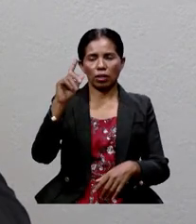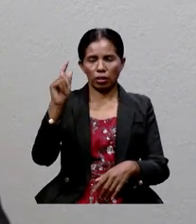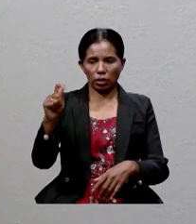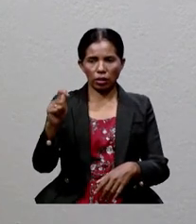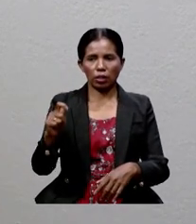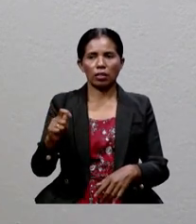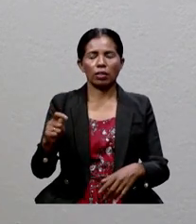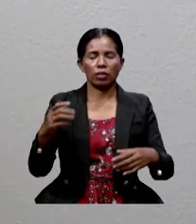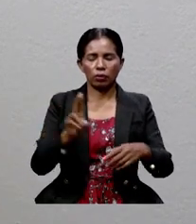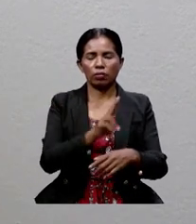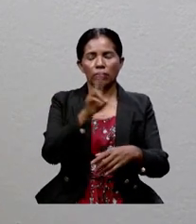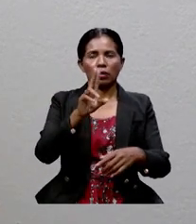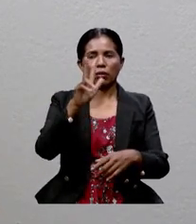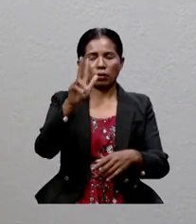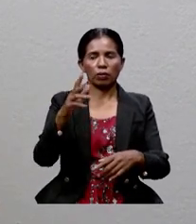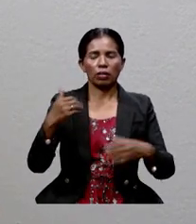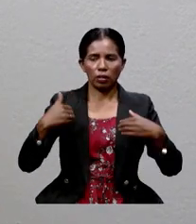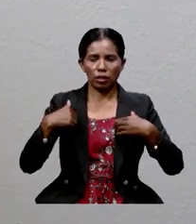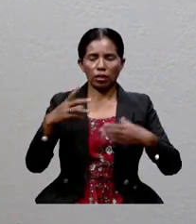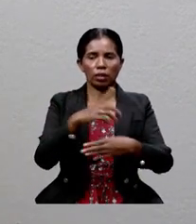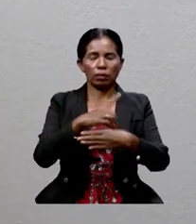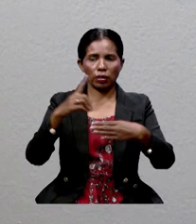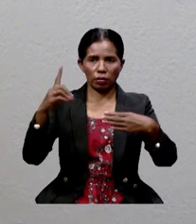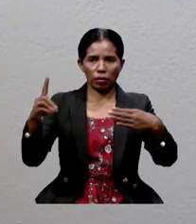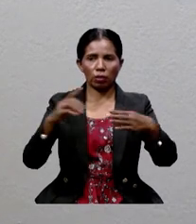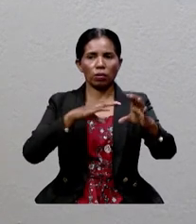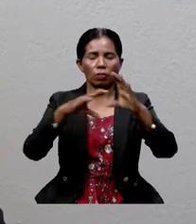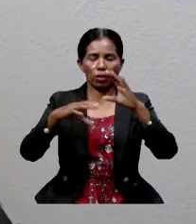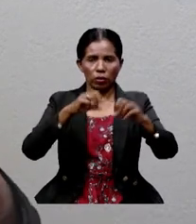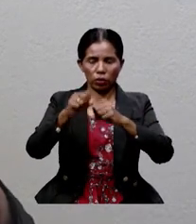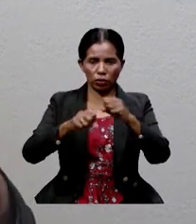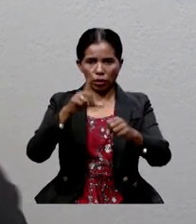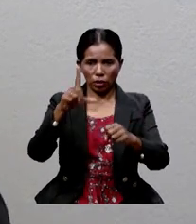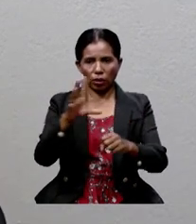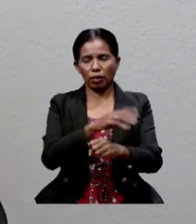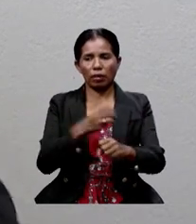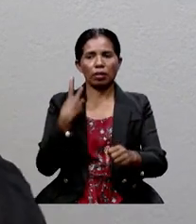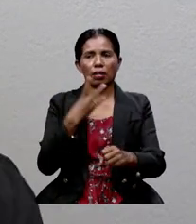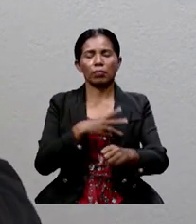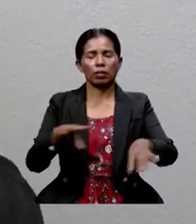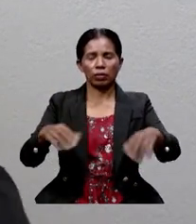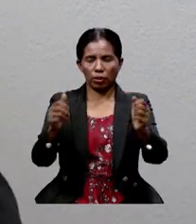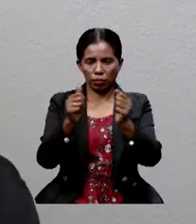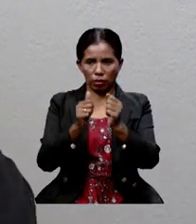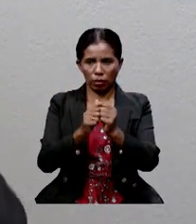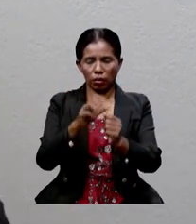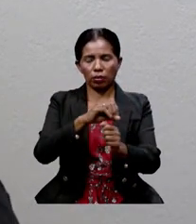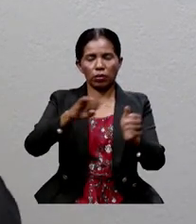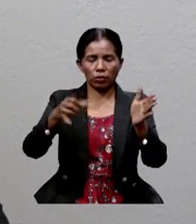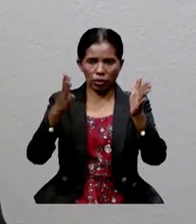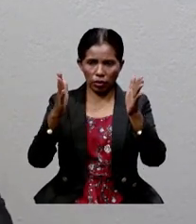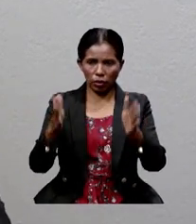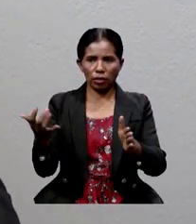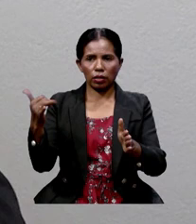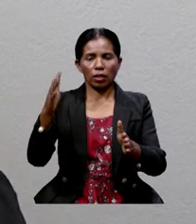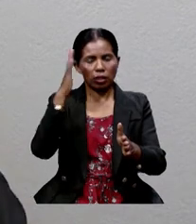e o Departamento de Comunicação Social, a missão de serviço muito para os jornalistas que